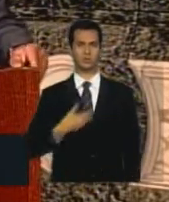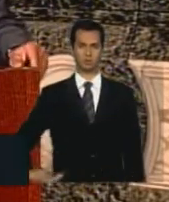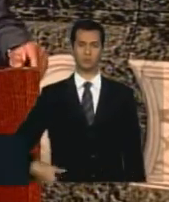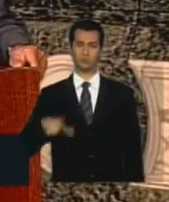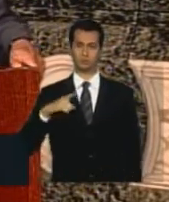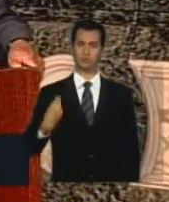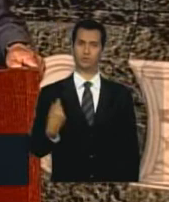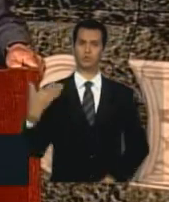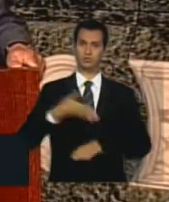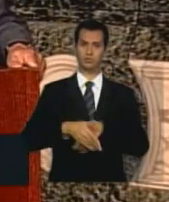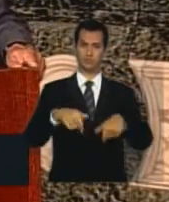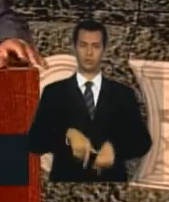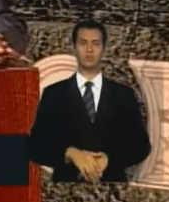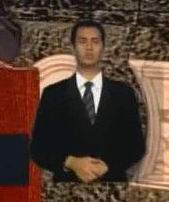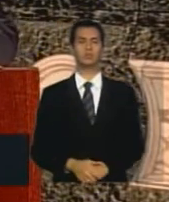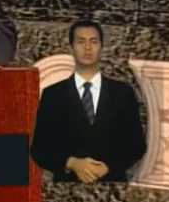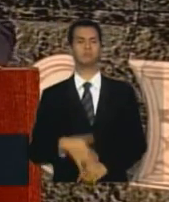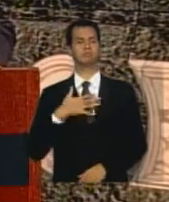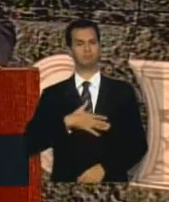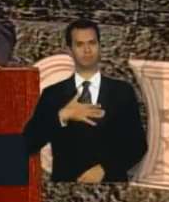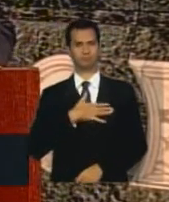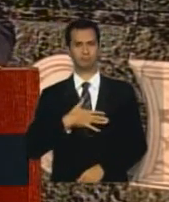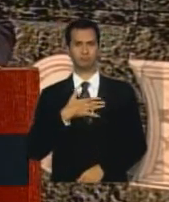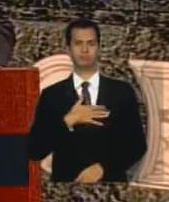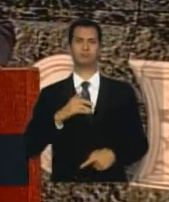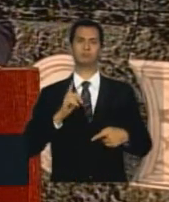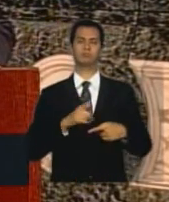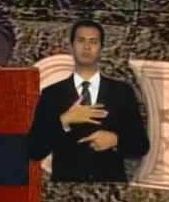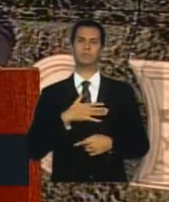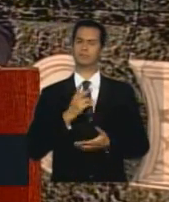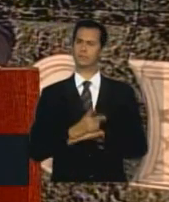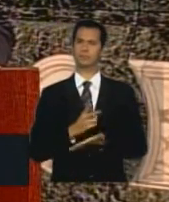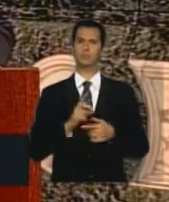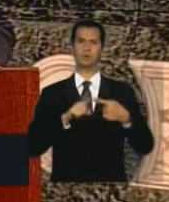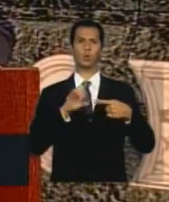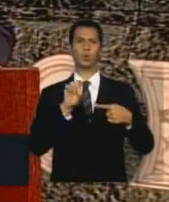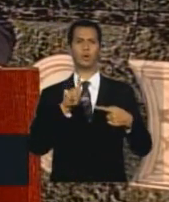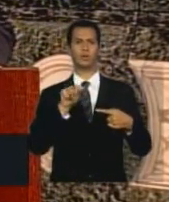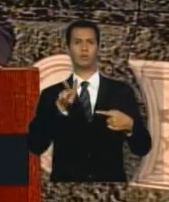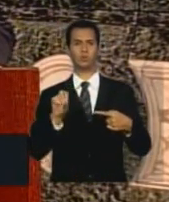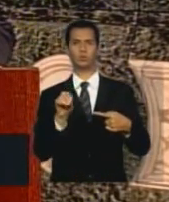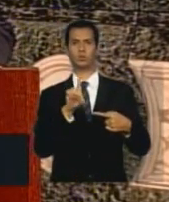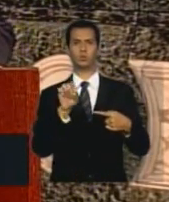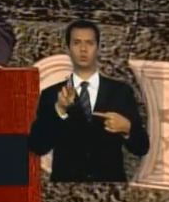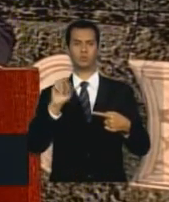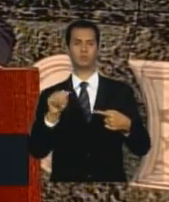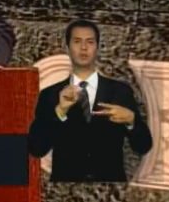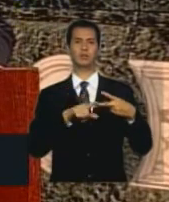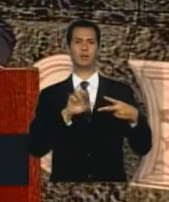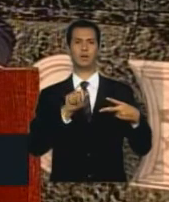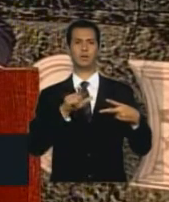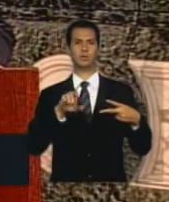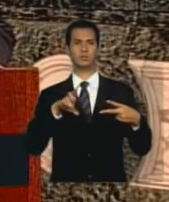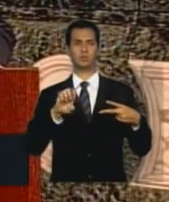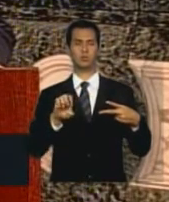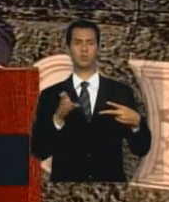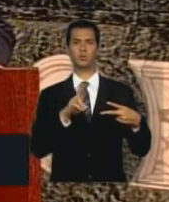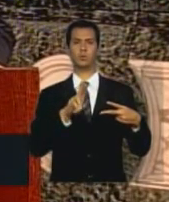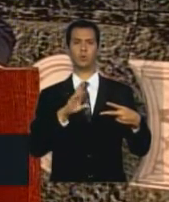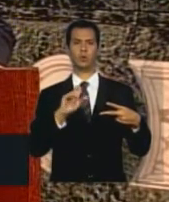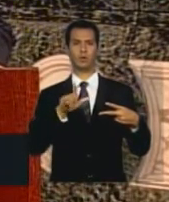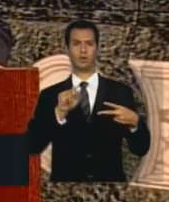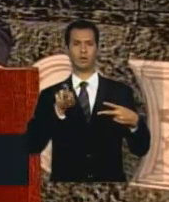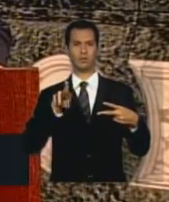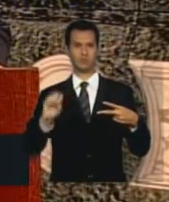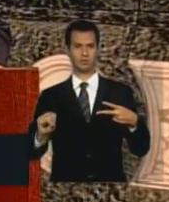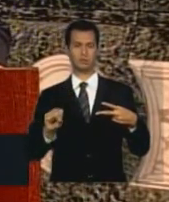presença, queridos sempre governadores Olívio Dutra e Alceu Colares.